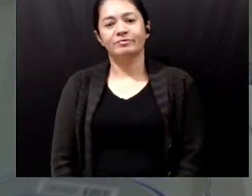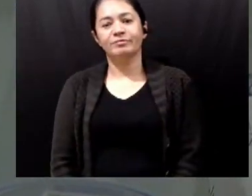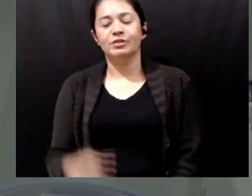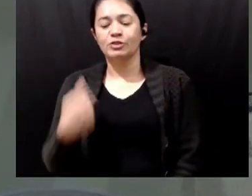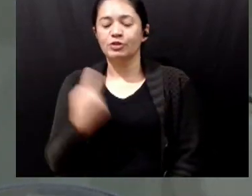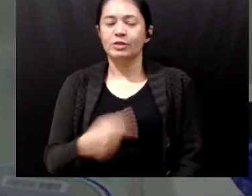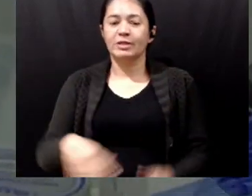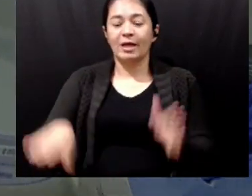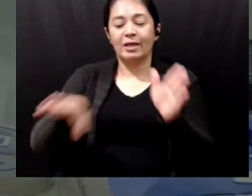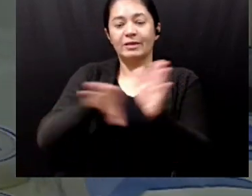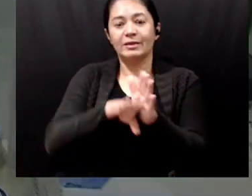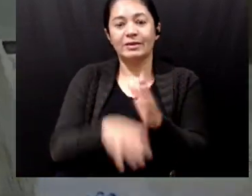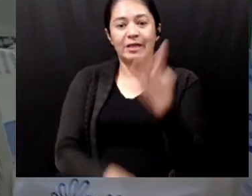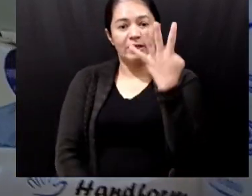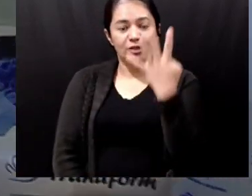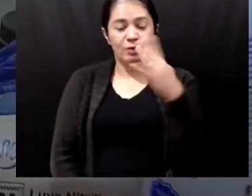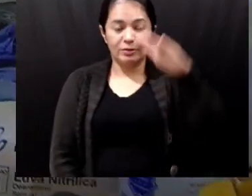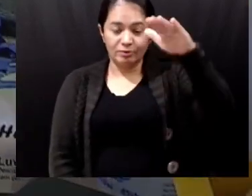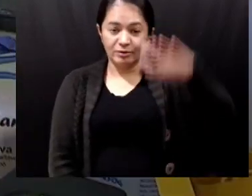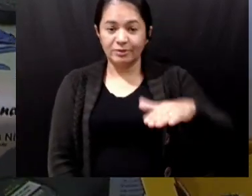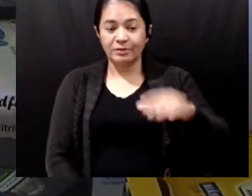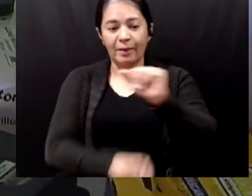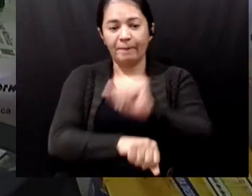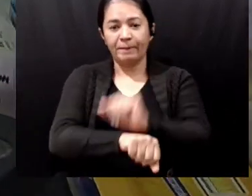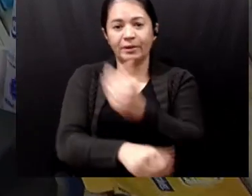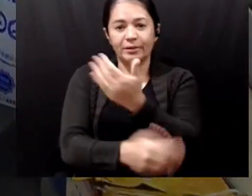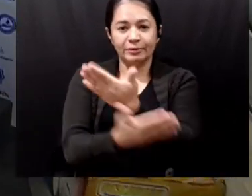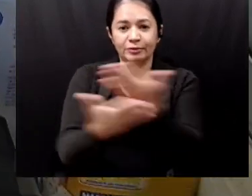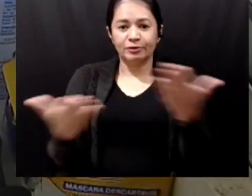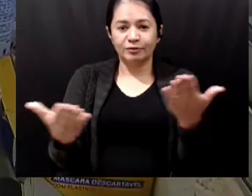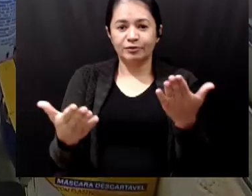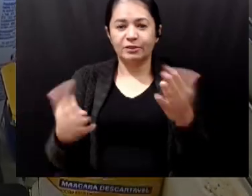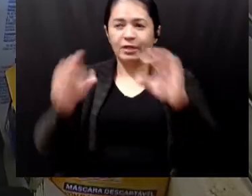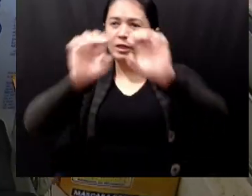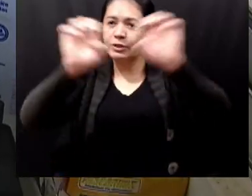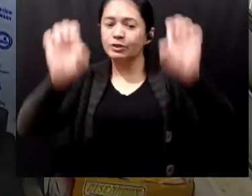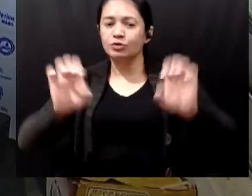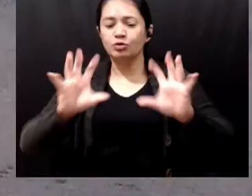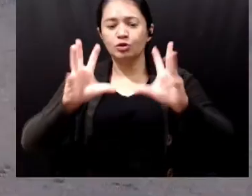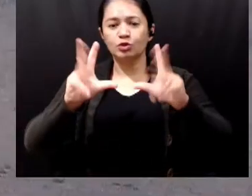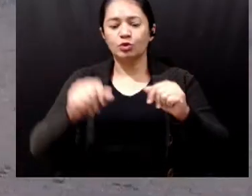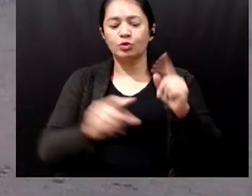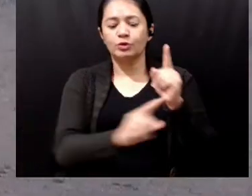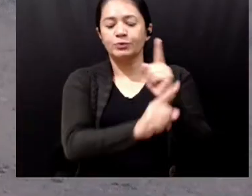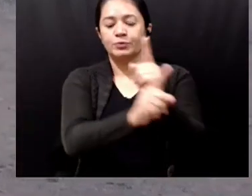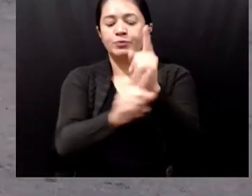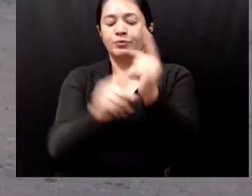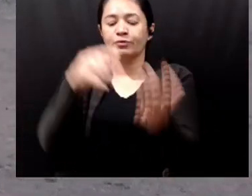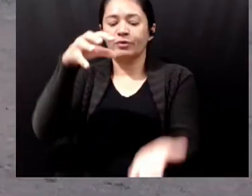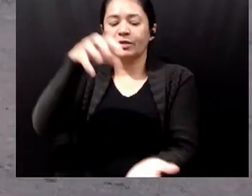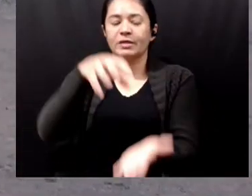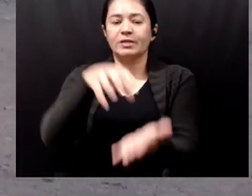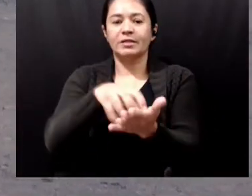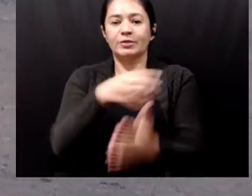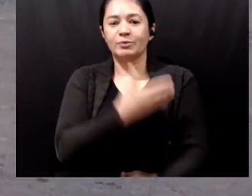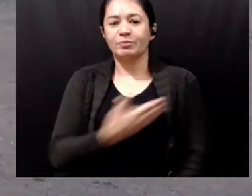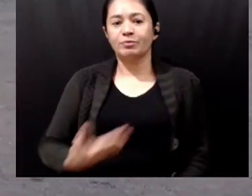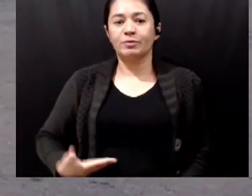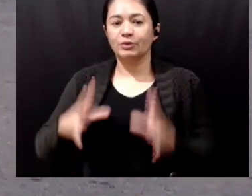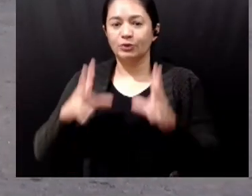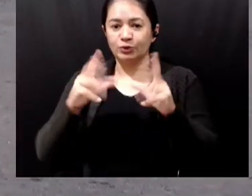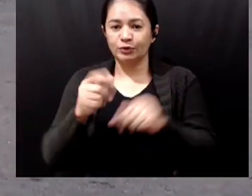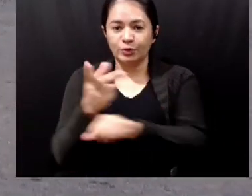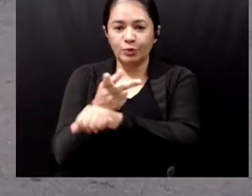tarde, aguardando vocês com a estrutura toda de atendimento do centro público para todos que buscarem hoje e amanhã